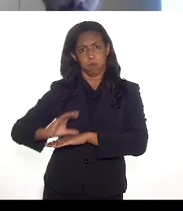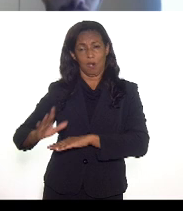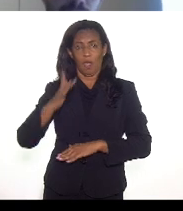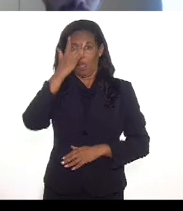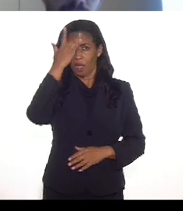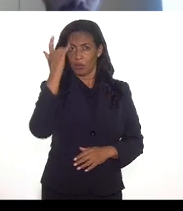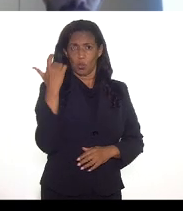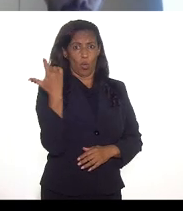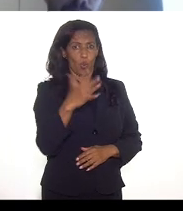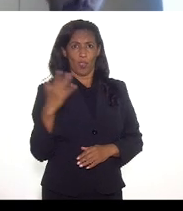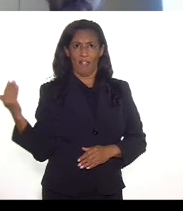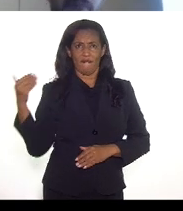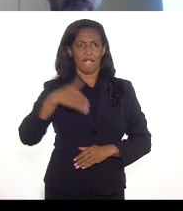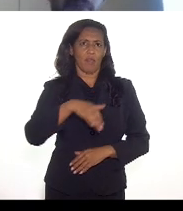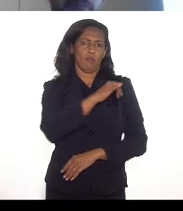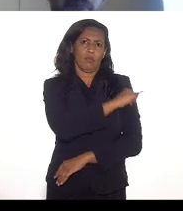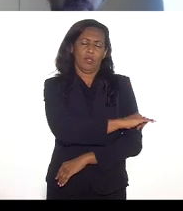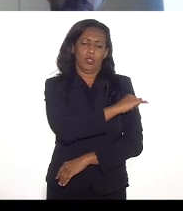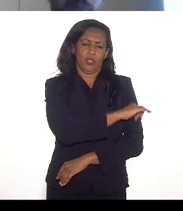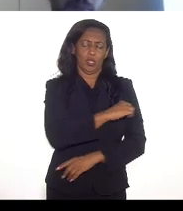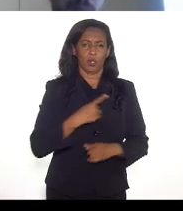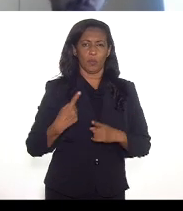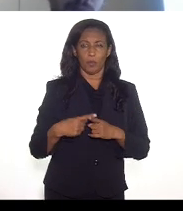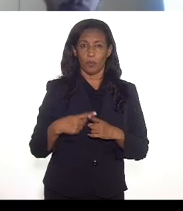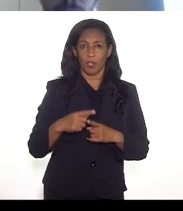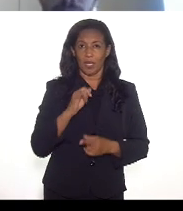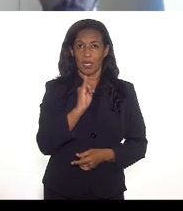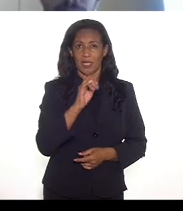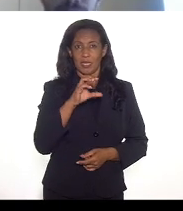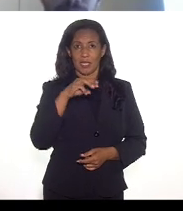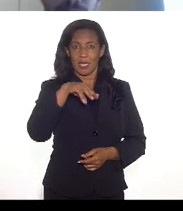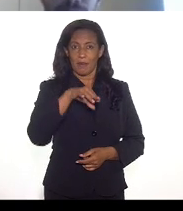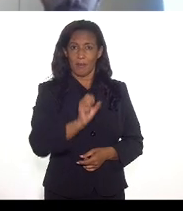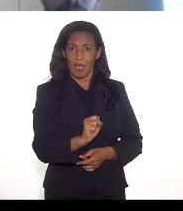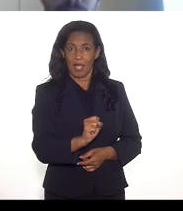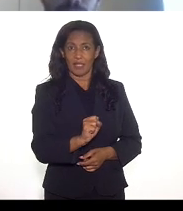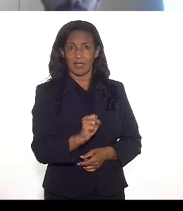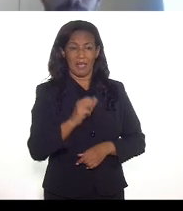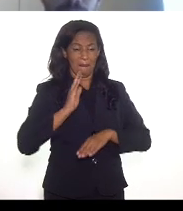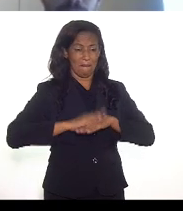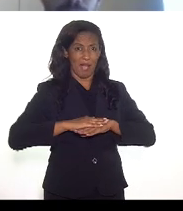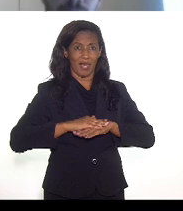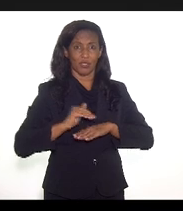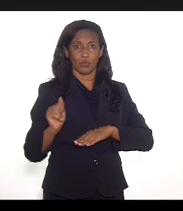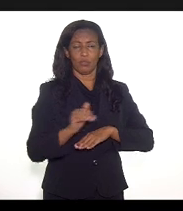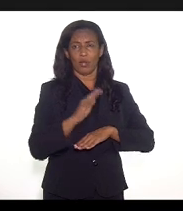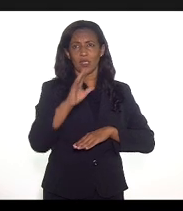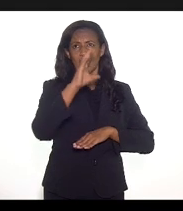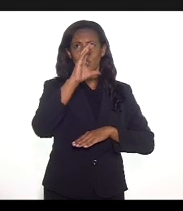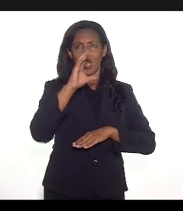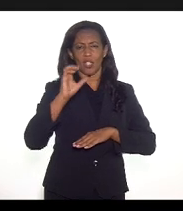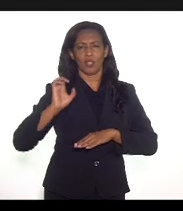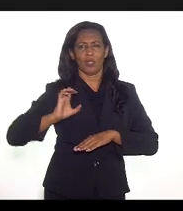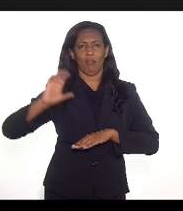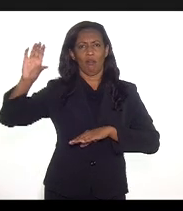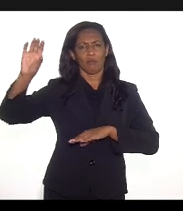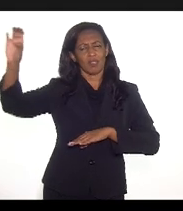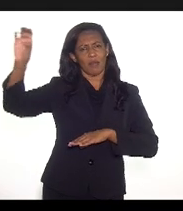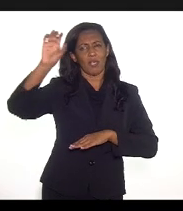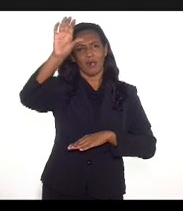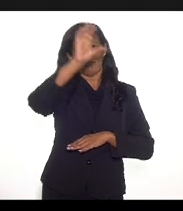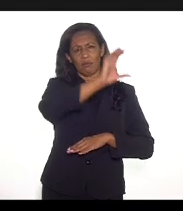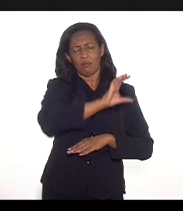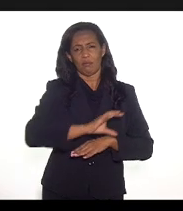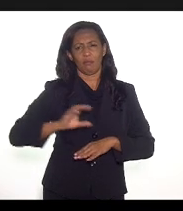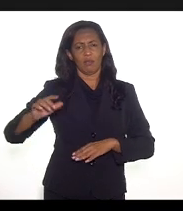pessoas não querem vir para o Estado do Rio de Janeiro porque o ICMS é mais caro do que em outros estados, graças ao Fundo de Amparo à Pobreza.